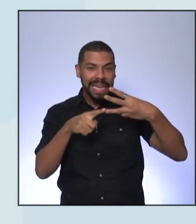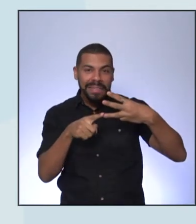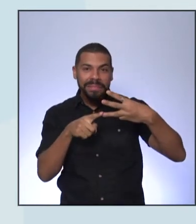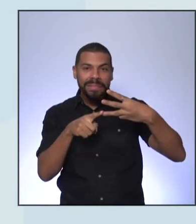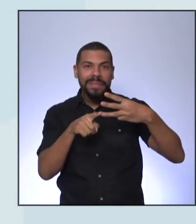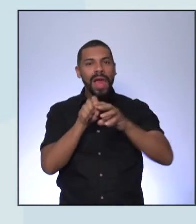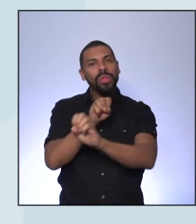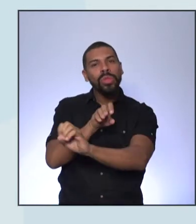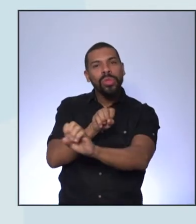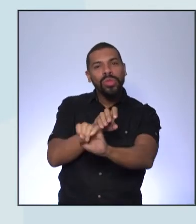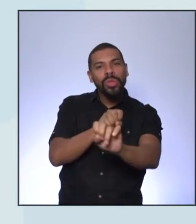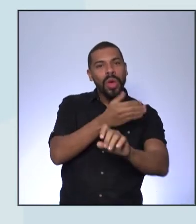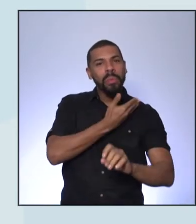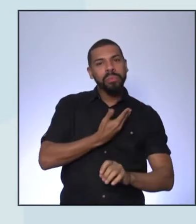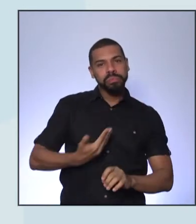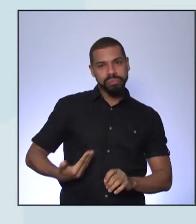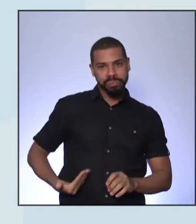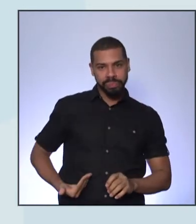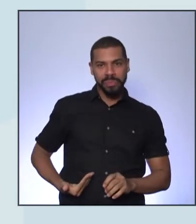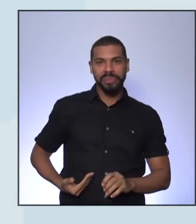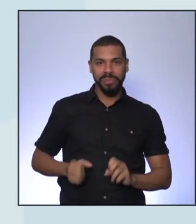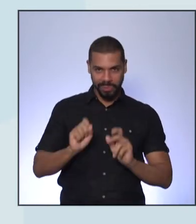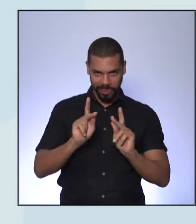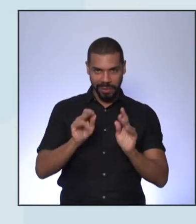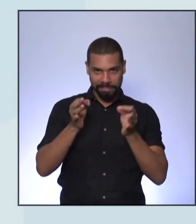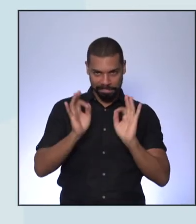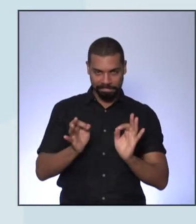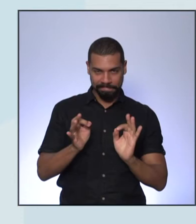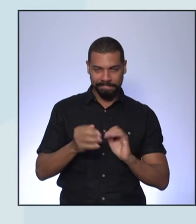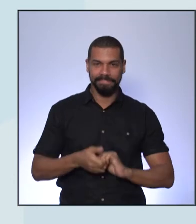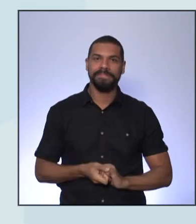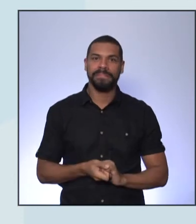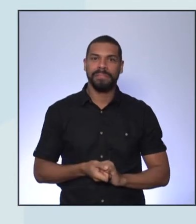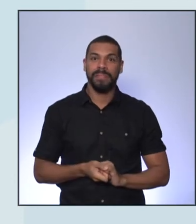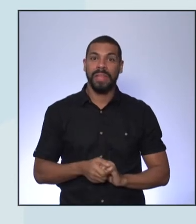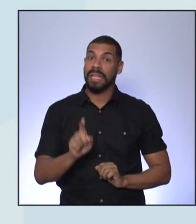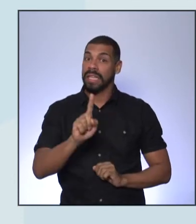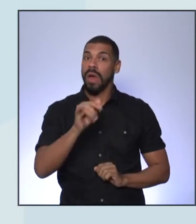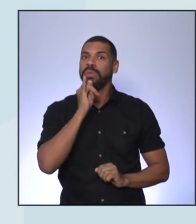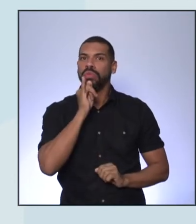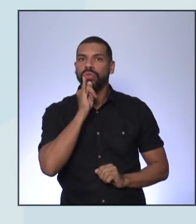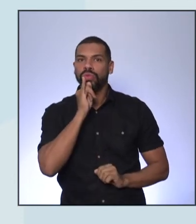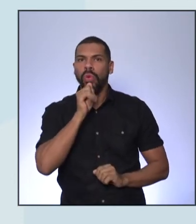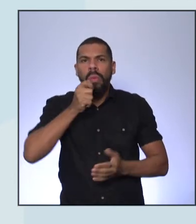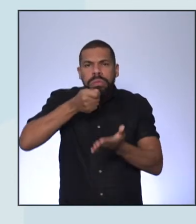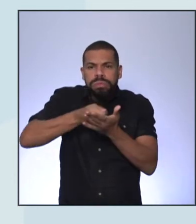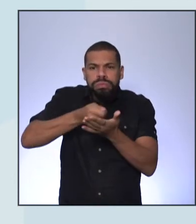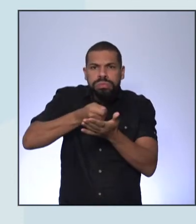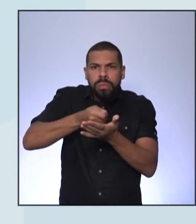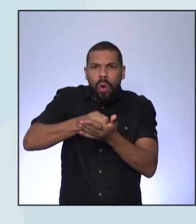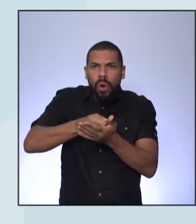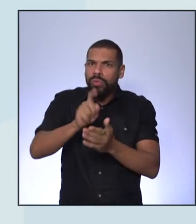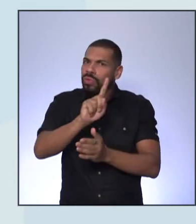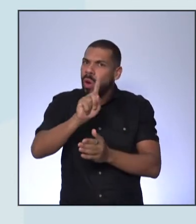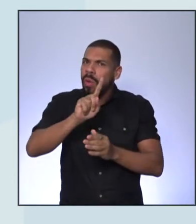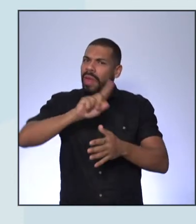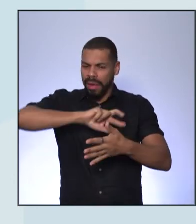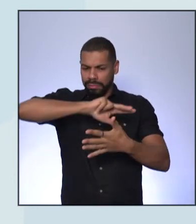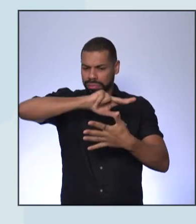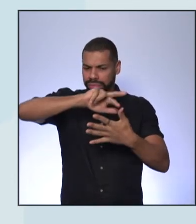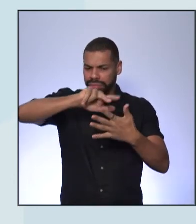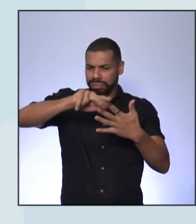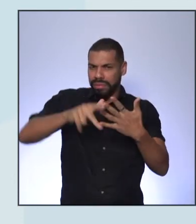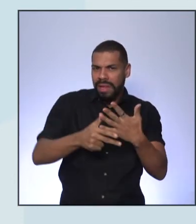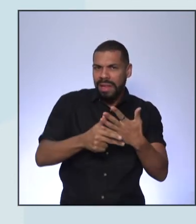pública da rede estadual de ensino, tá certo? Isso não significa que vocês tenham que ficar apenas nesses exemplos. Se vocês